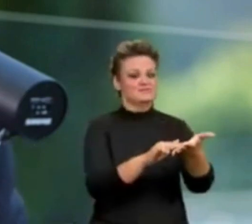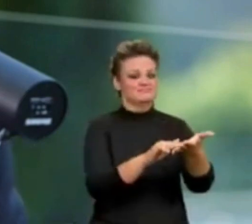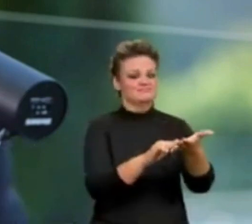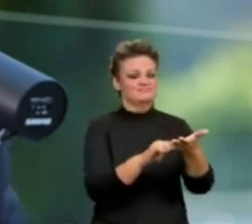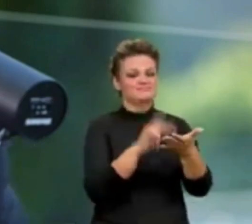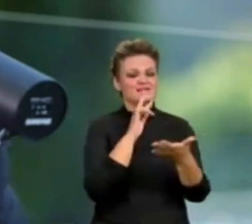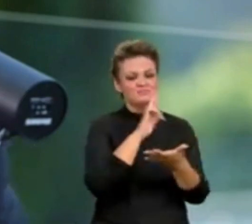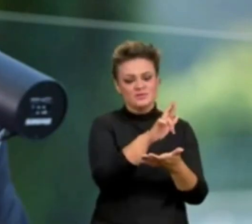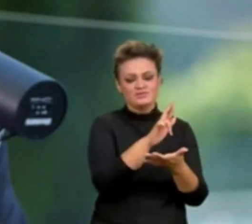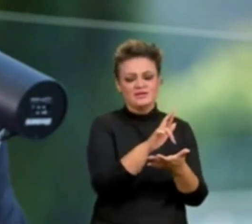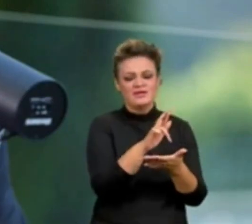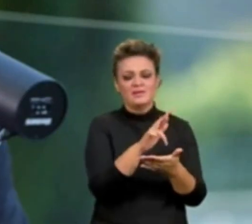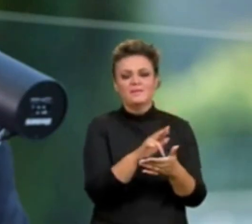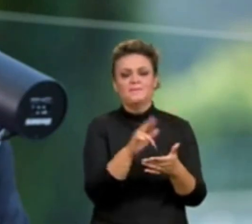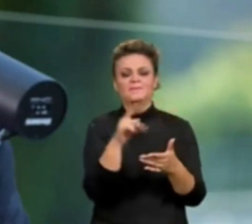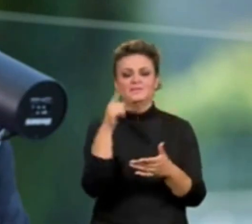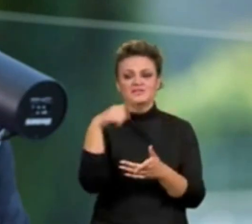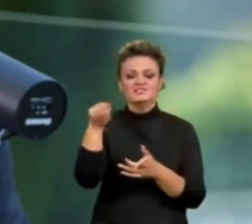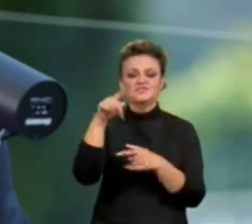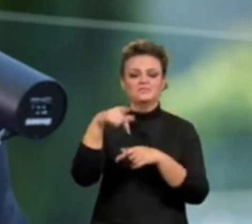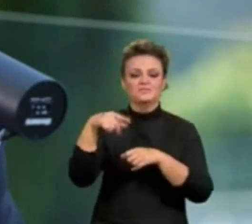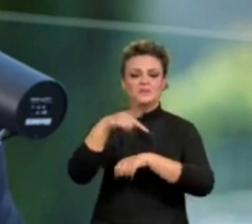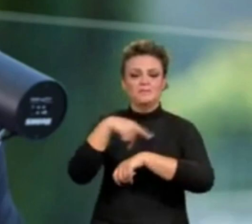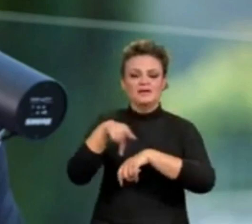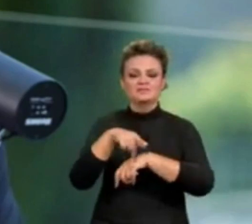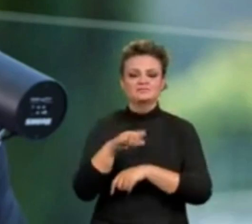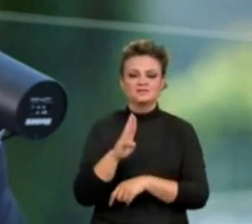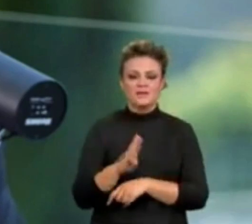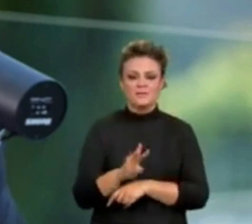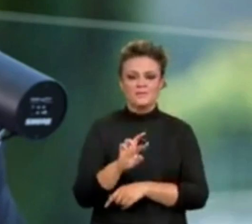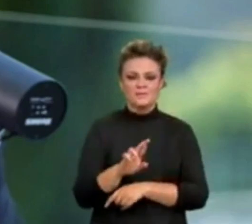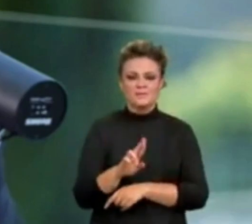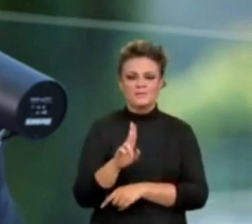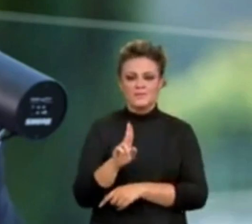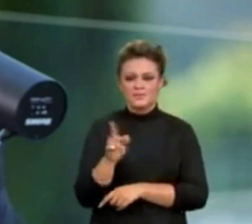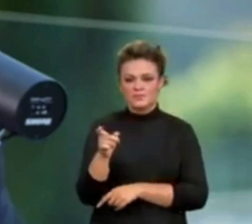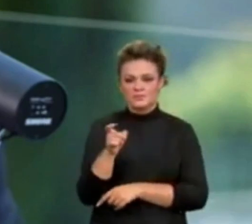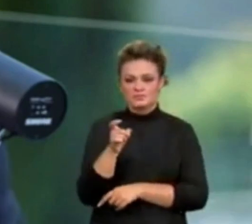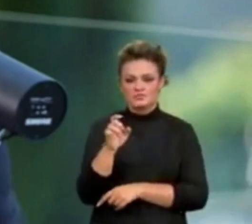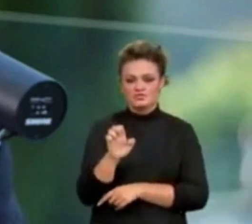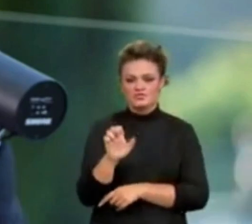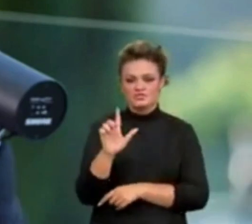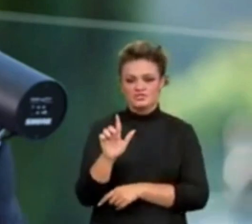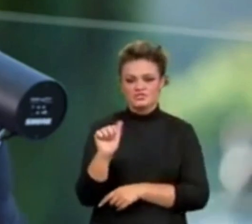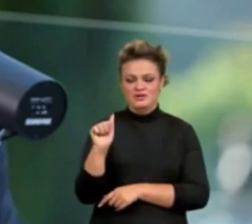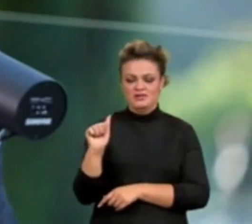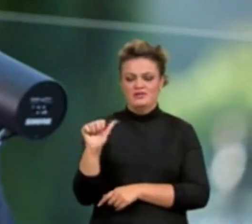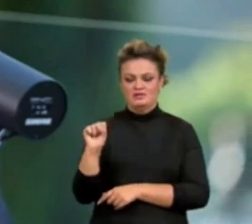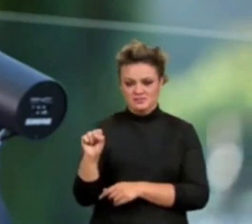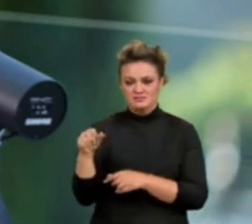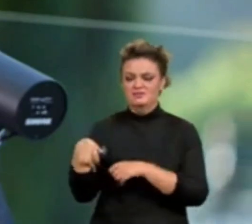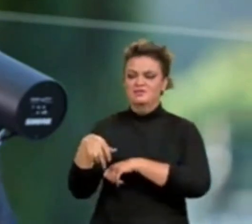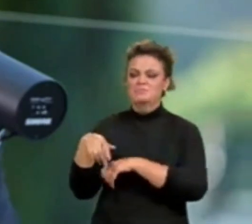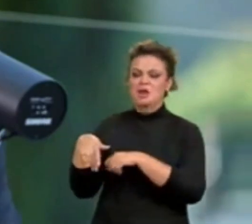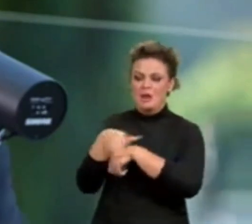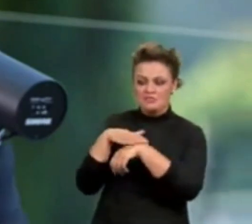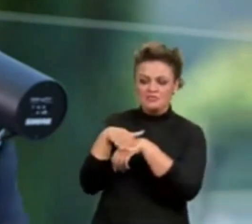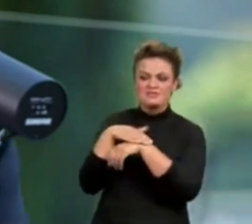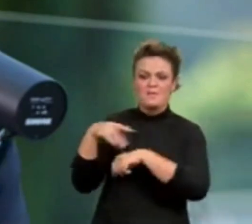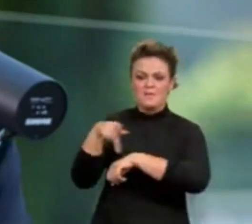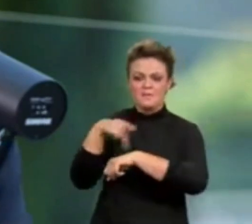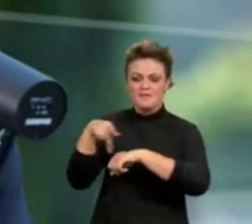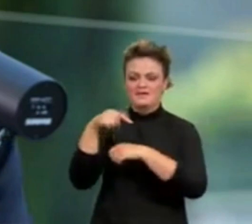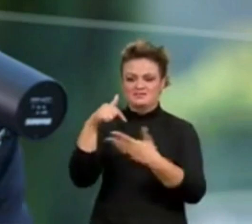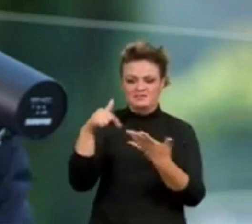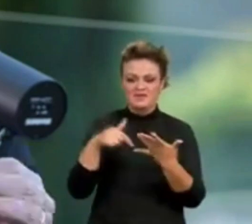a Bruxelas discutir com a União Europeia e os países da América Latina, e nós precisamos ter uma